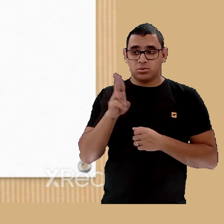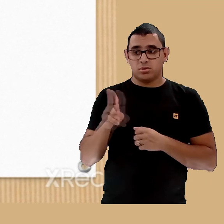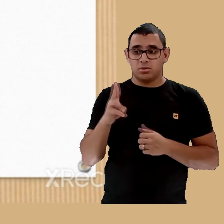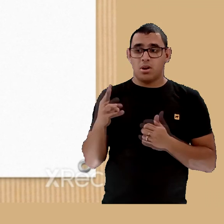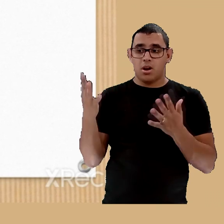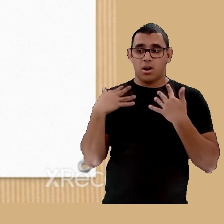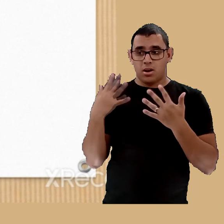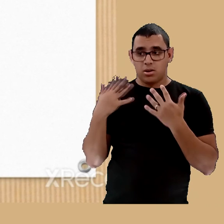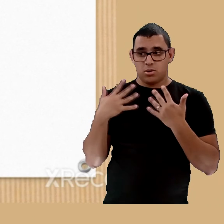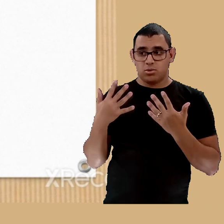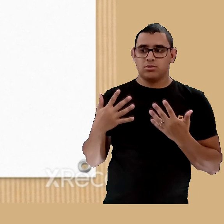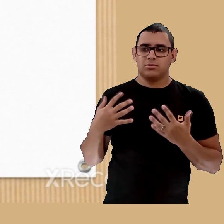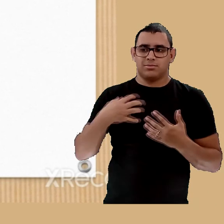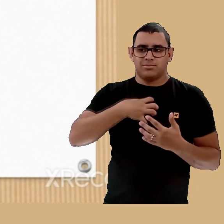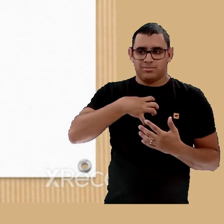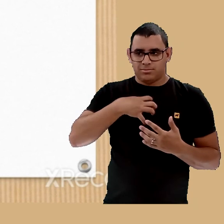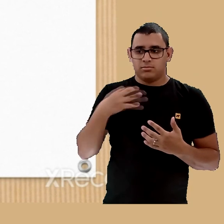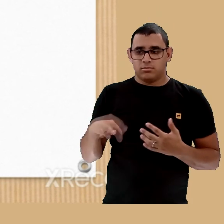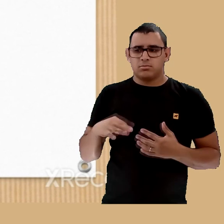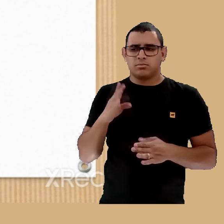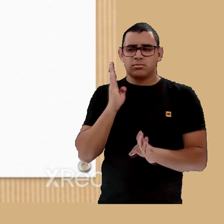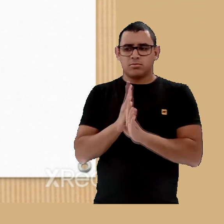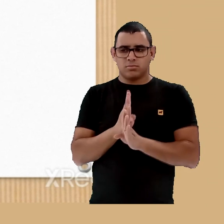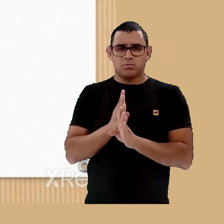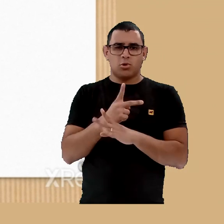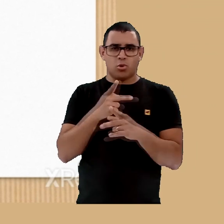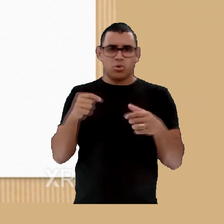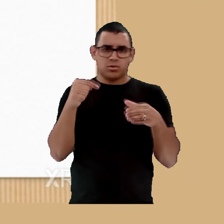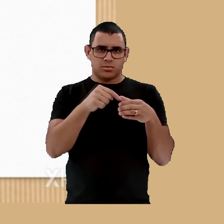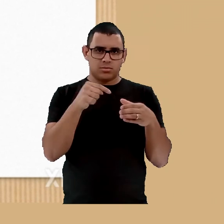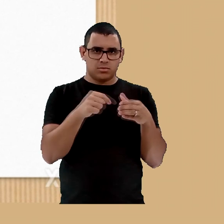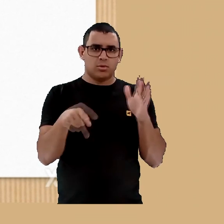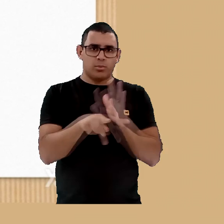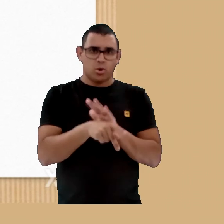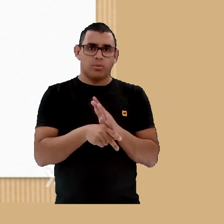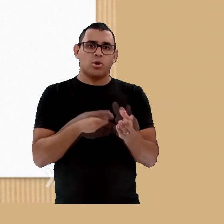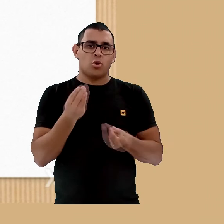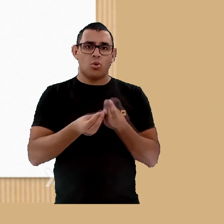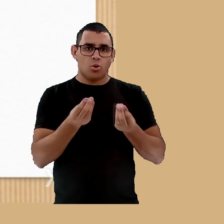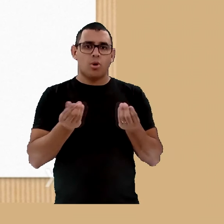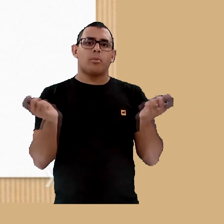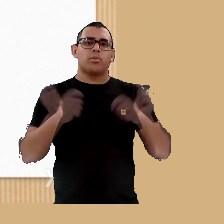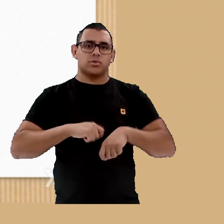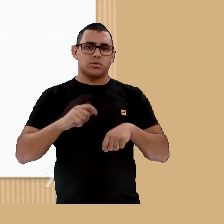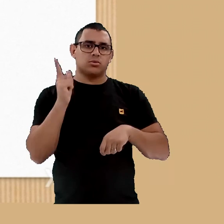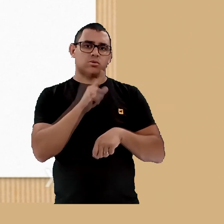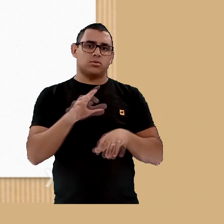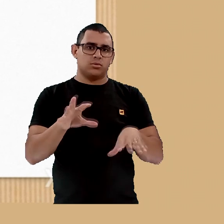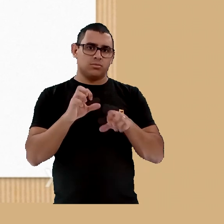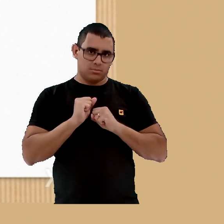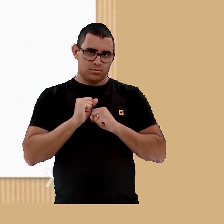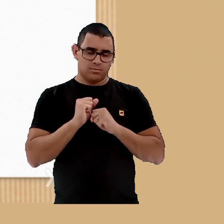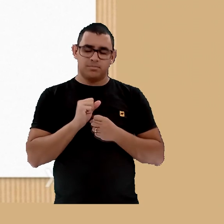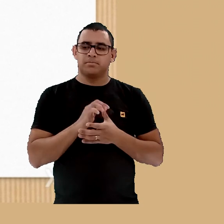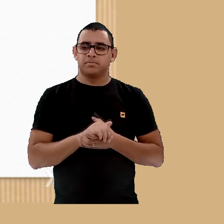calor sensível. Determine o calor específico da substância que constitui o corpo e a capacidade térmica.